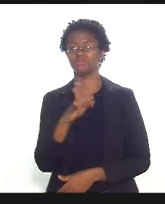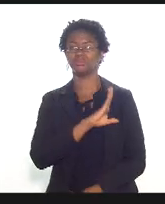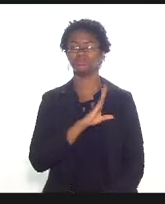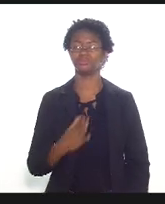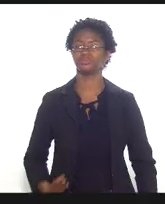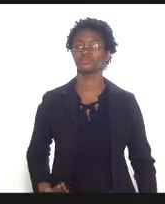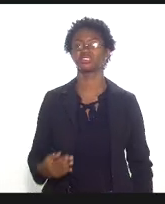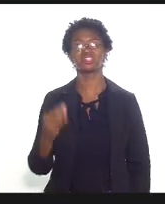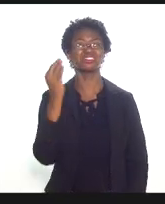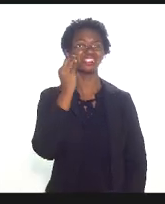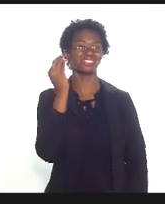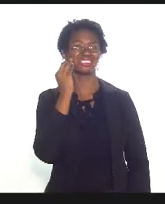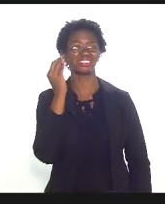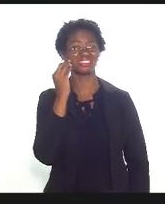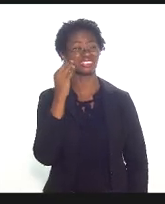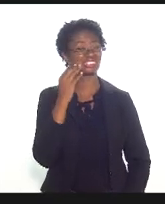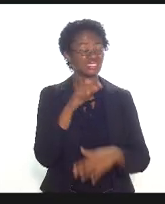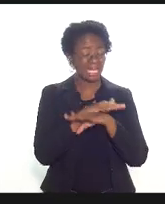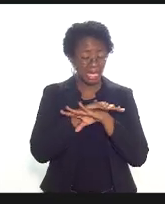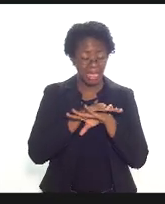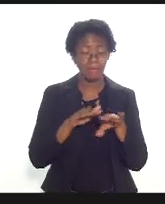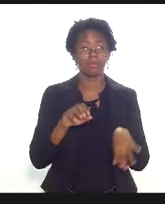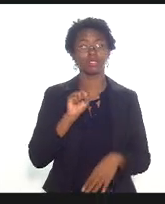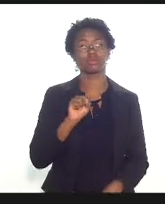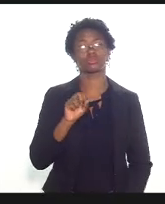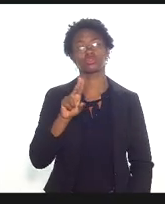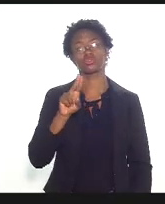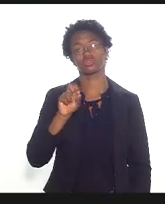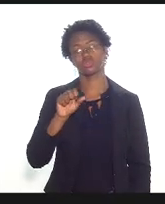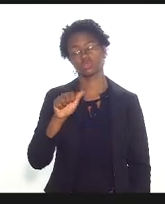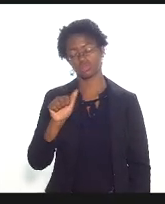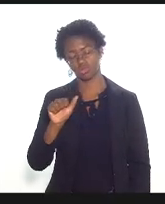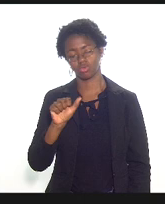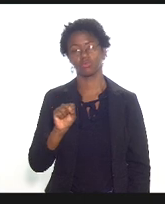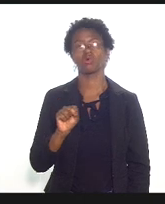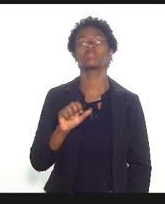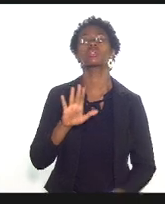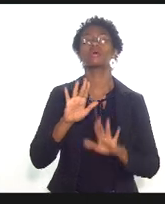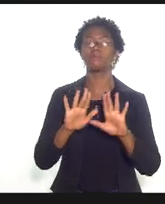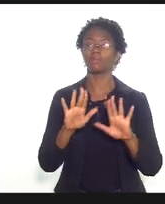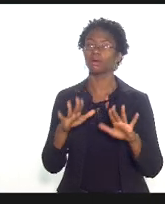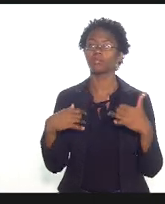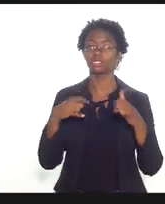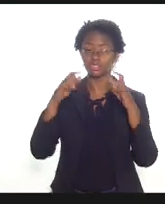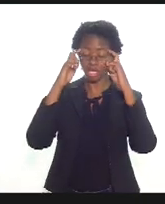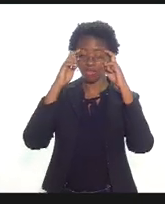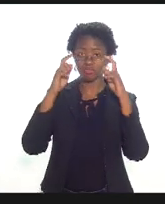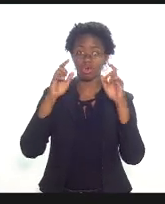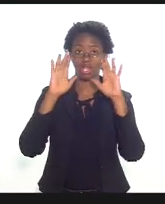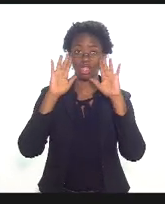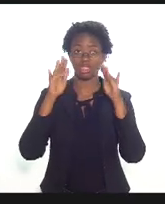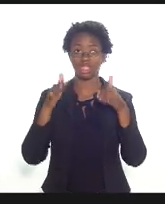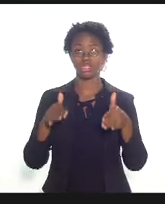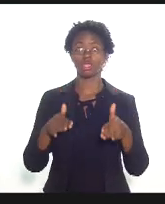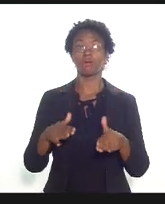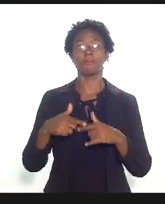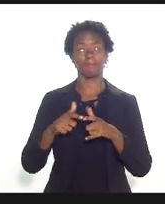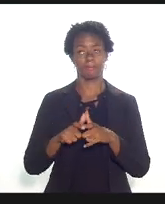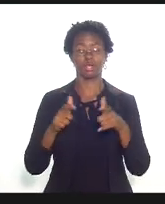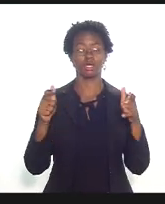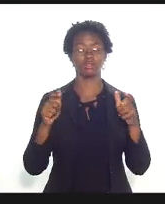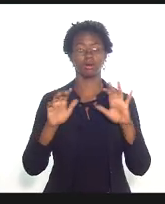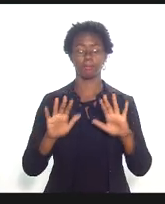desmontar todas as suas, e a gente precisa dar uma atenção maior, né, não só ao SUS, mas a